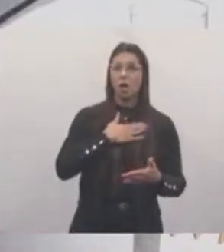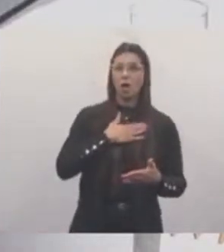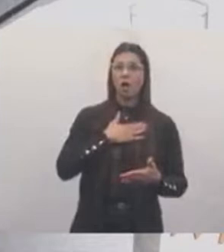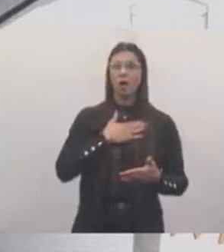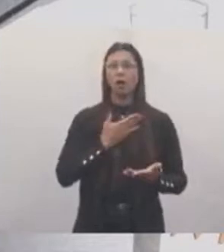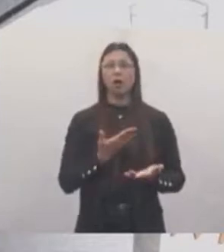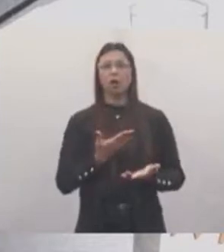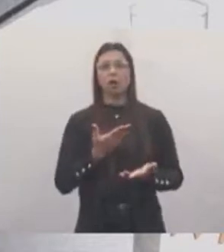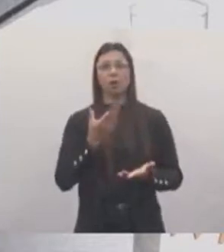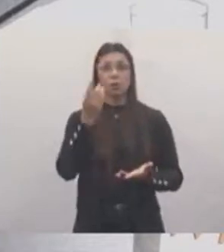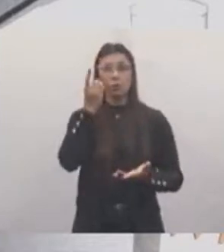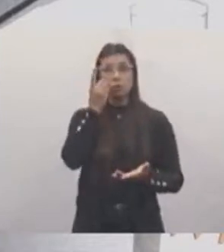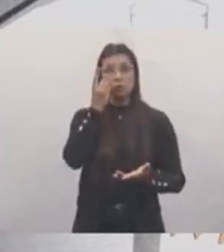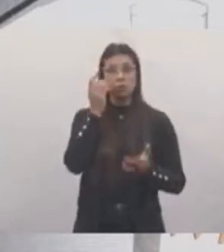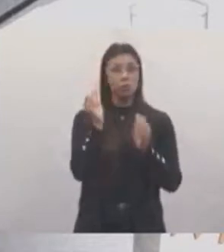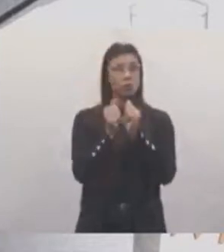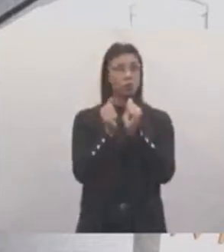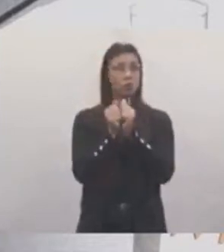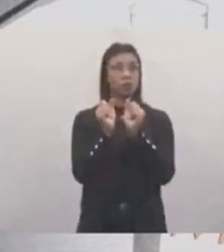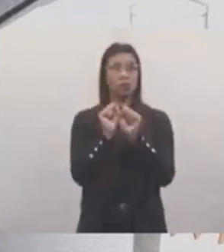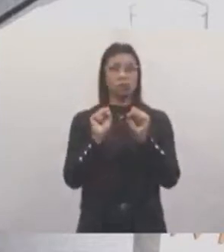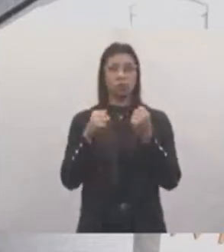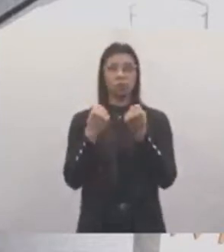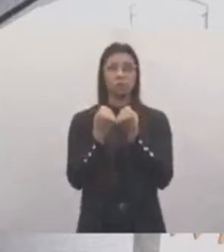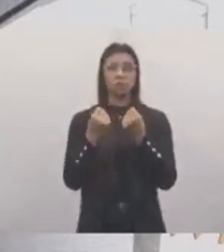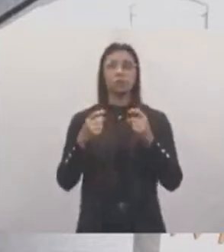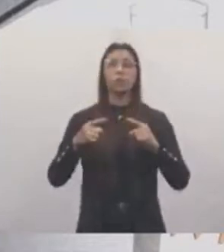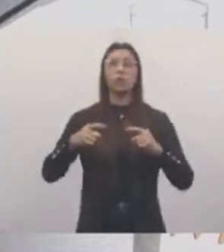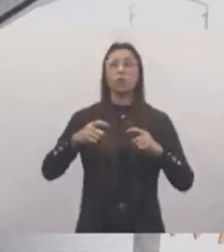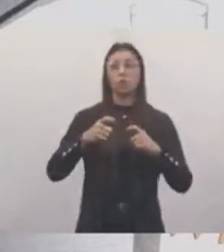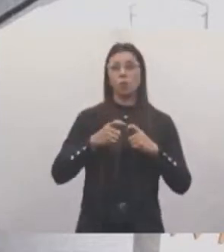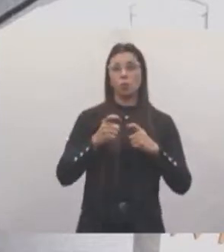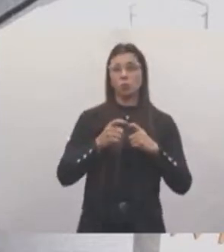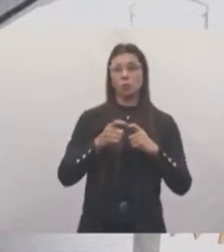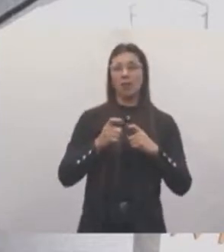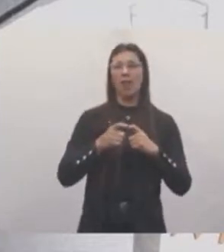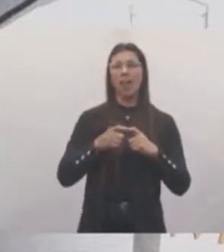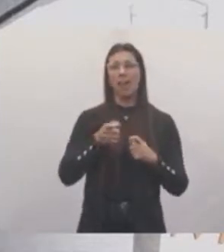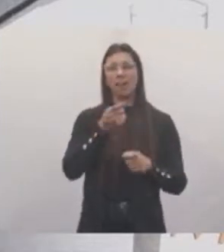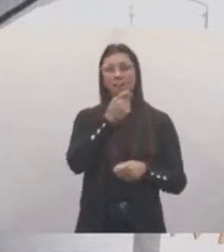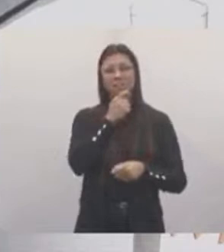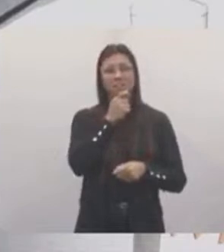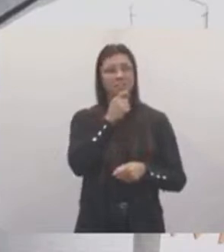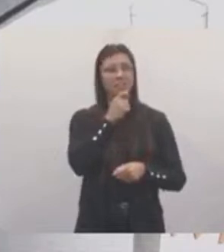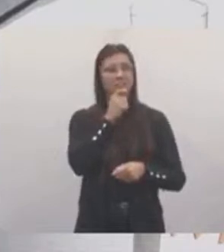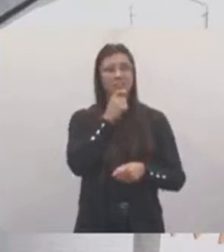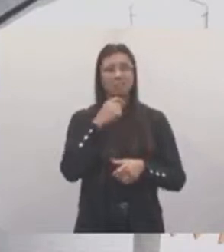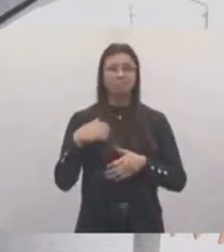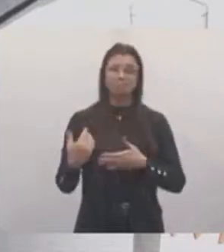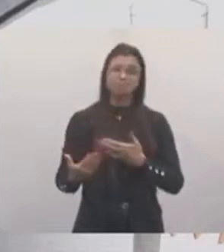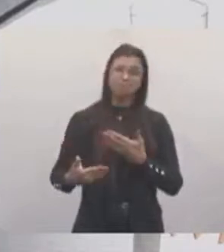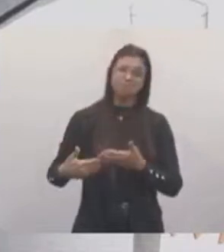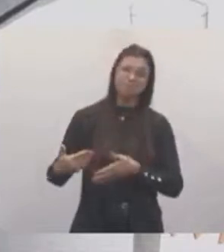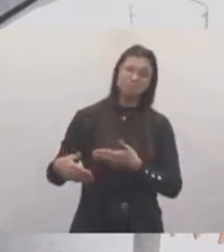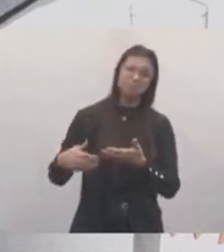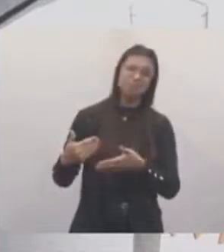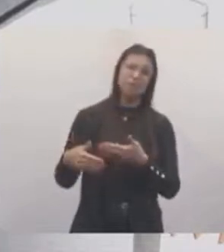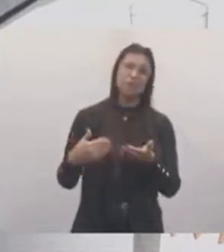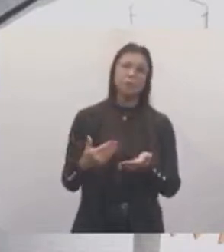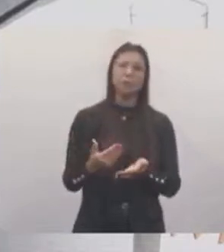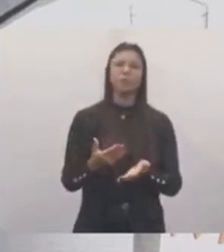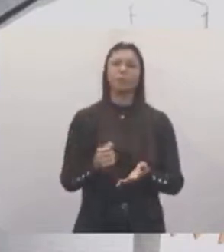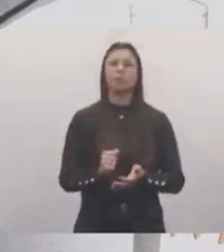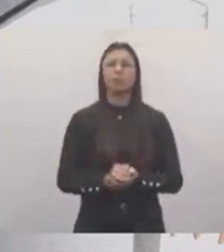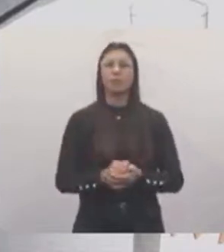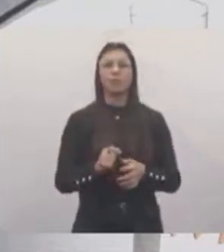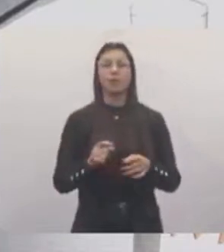dos Médicos e ainda está desenrolando esse processo todo, né? Já está no poder